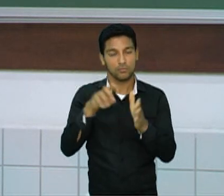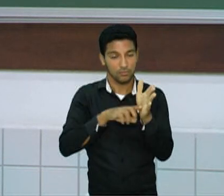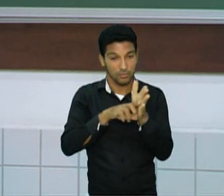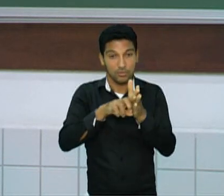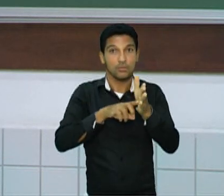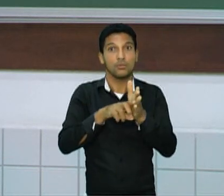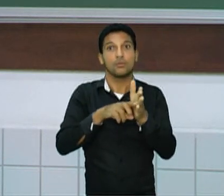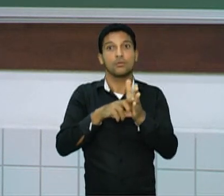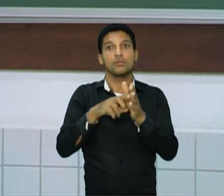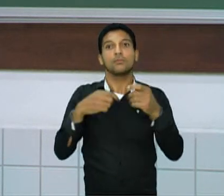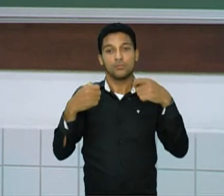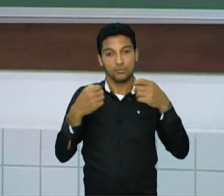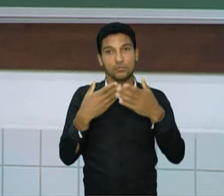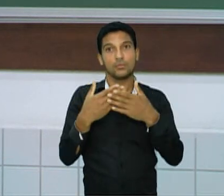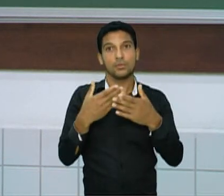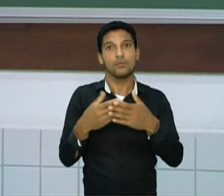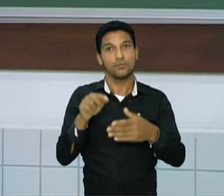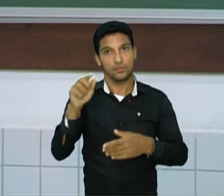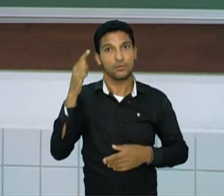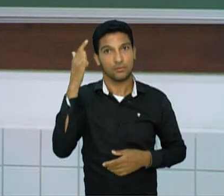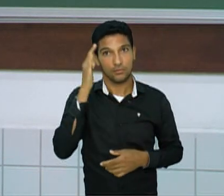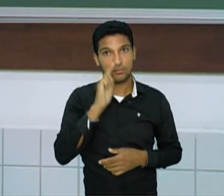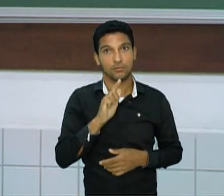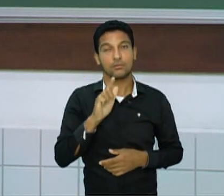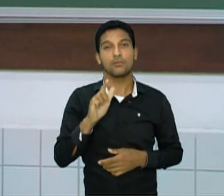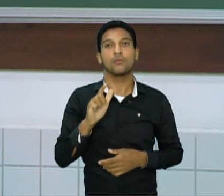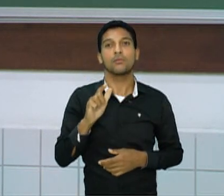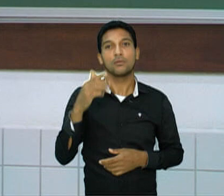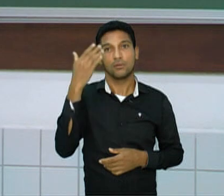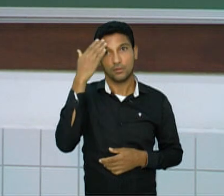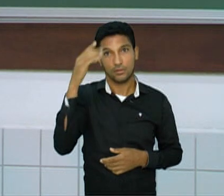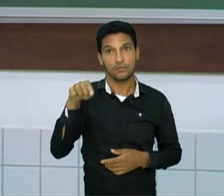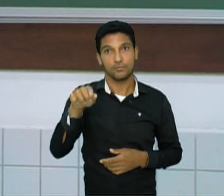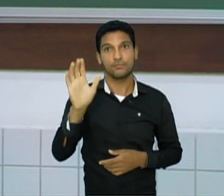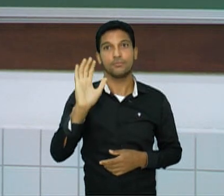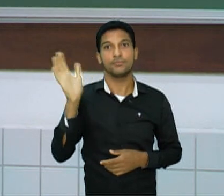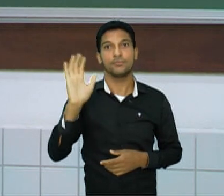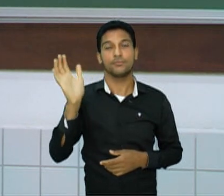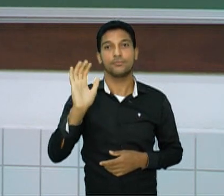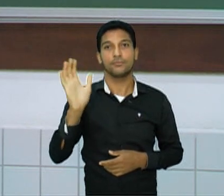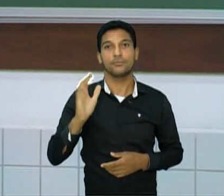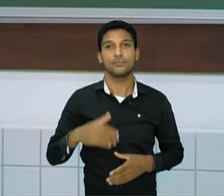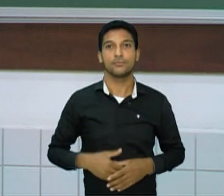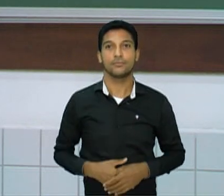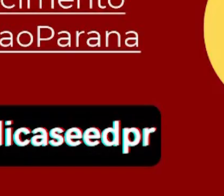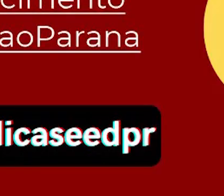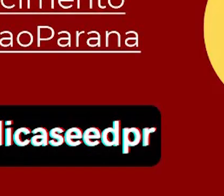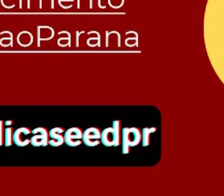pesquise, estude que você vai conseguir. Agradeço a vocês e até a próxima.